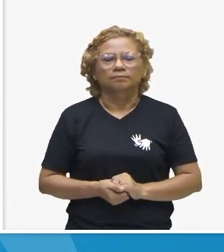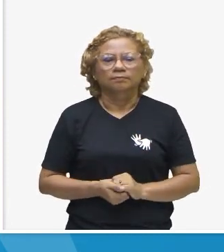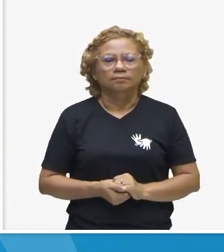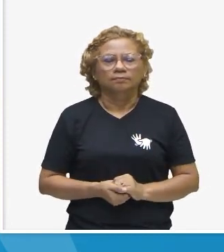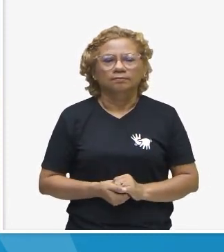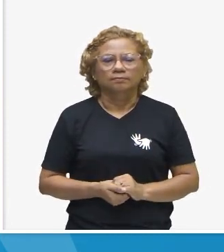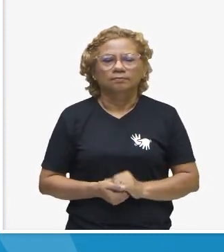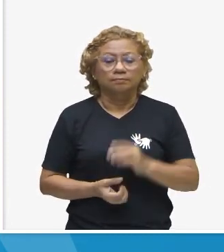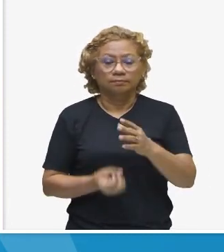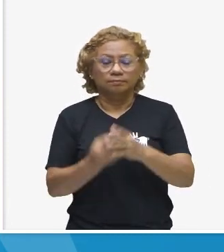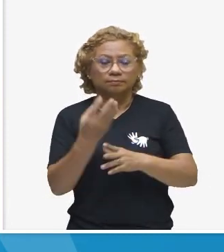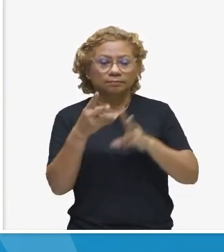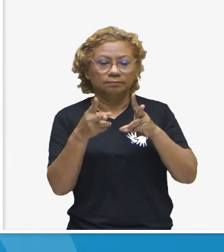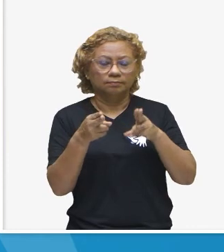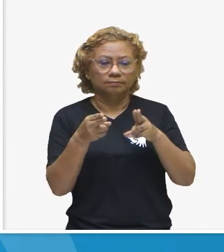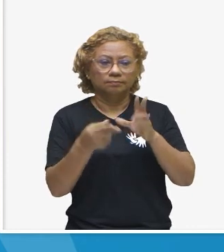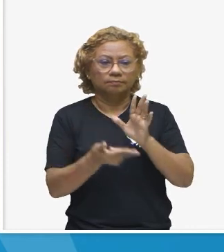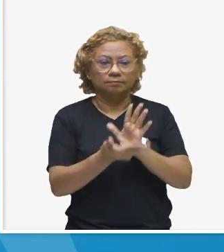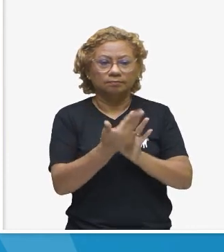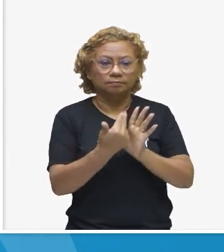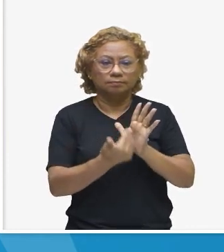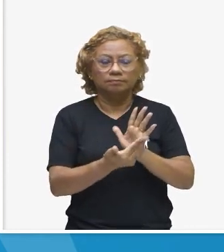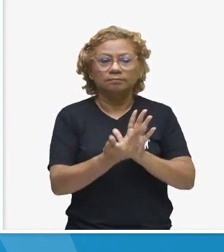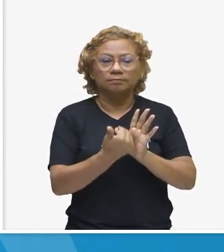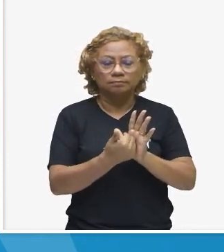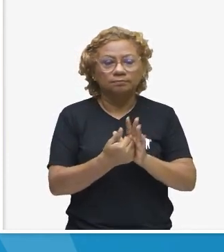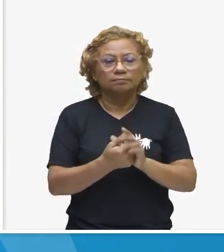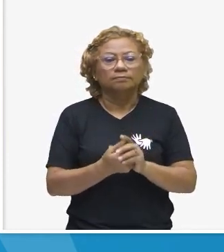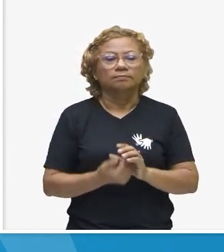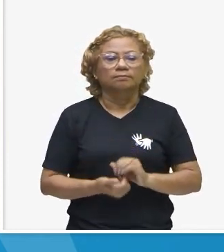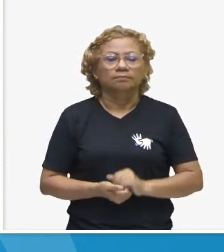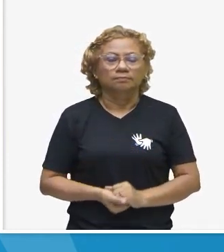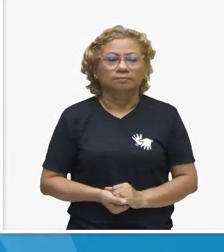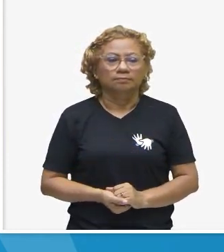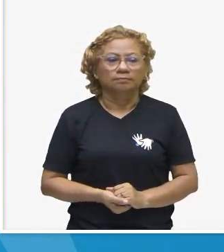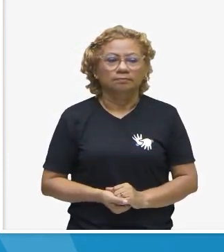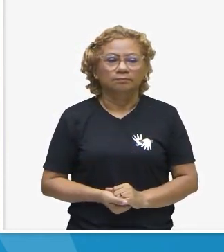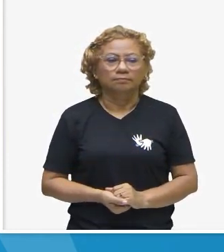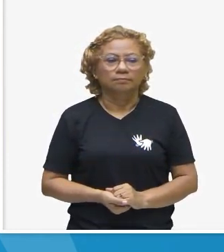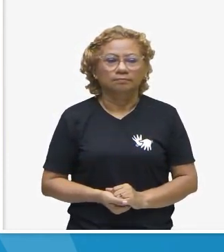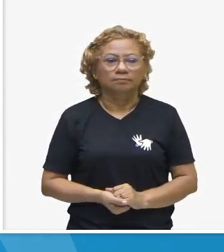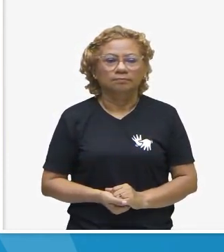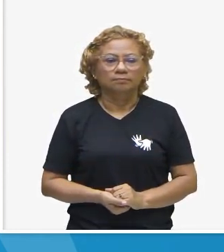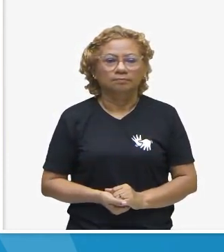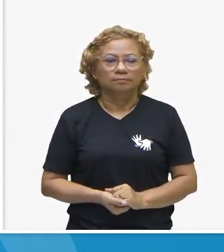vou até fazer diferente para ganhar tempo.